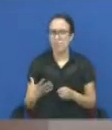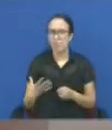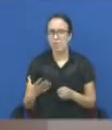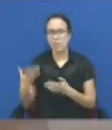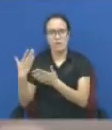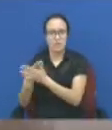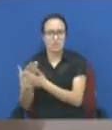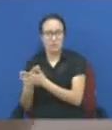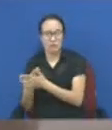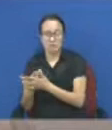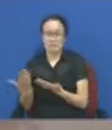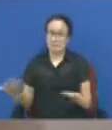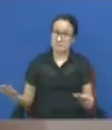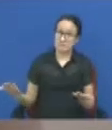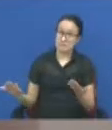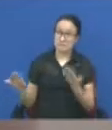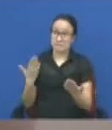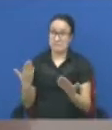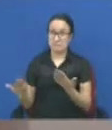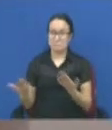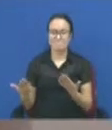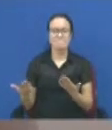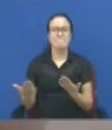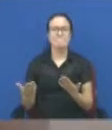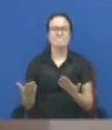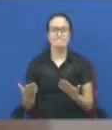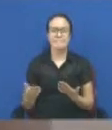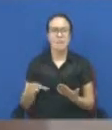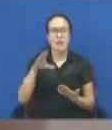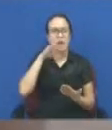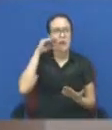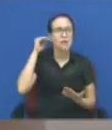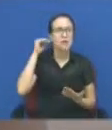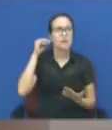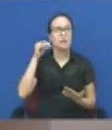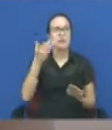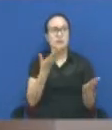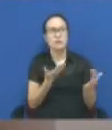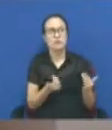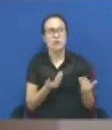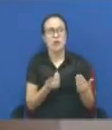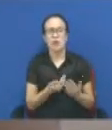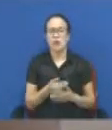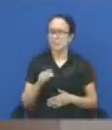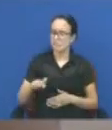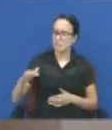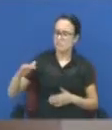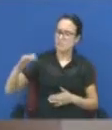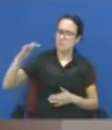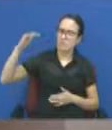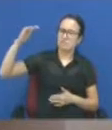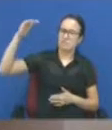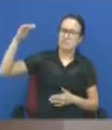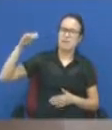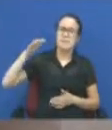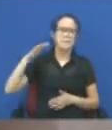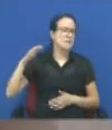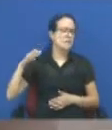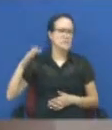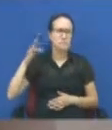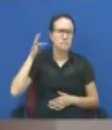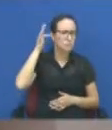gente crie daí de fato adolescentes, jovens e adolescentes que partam para o rumo